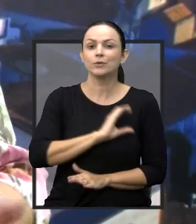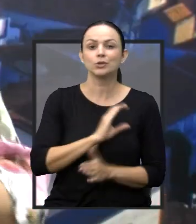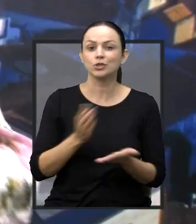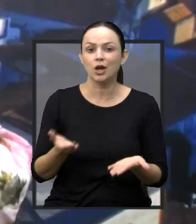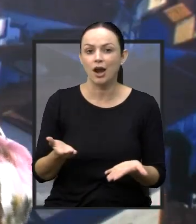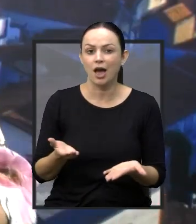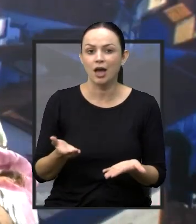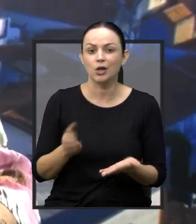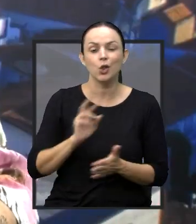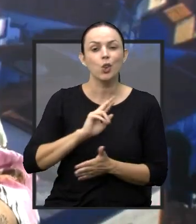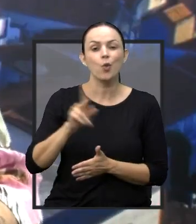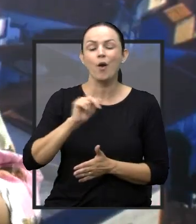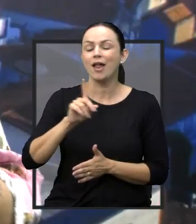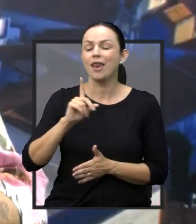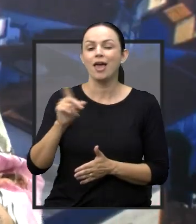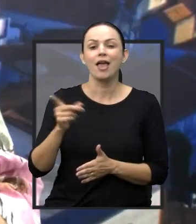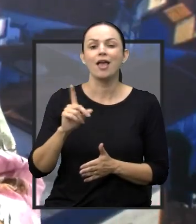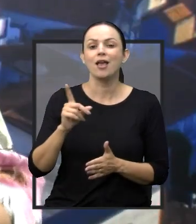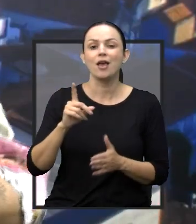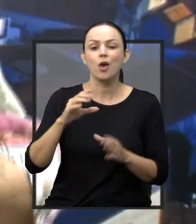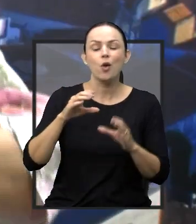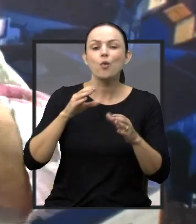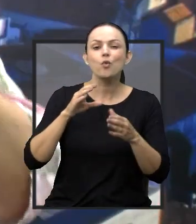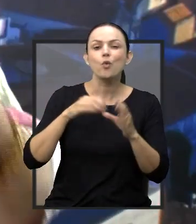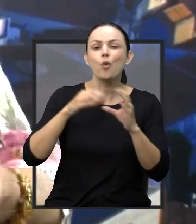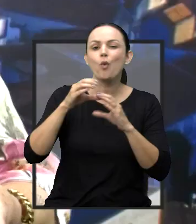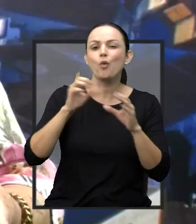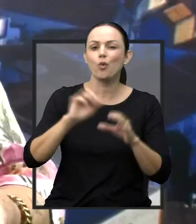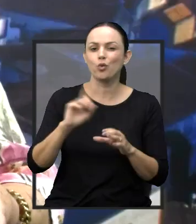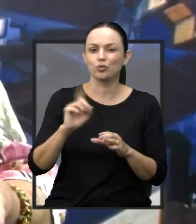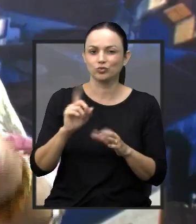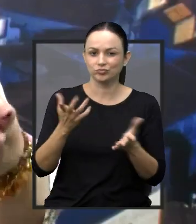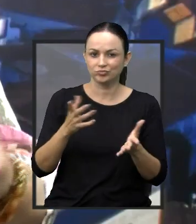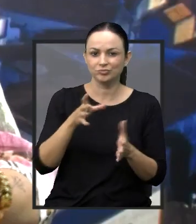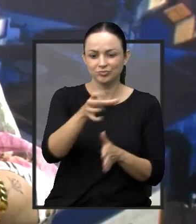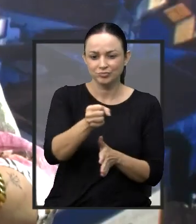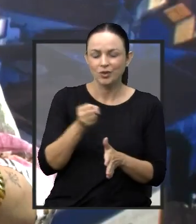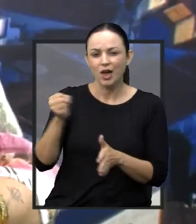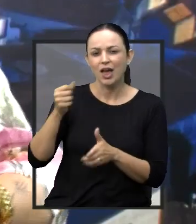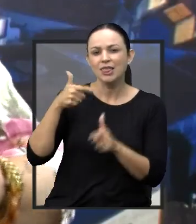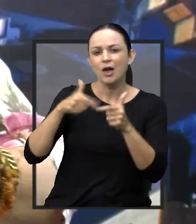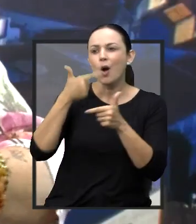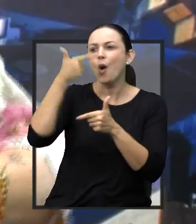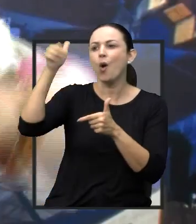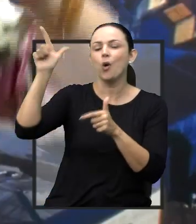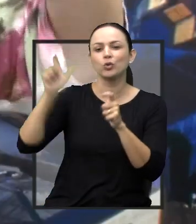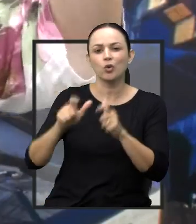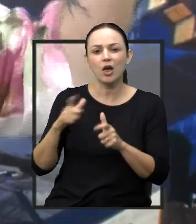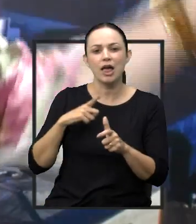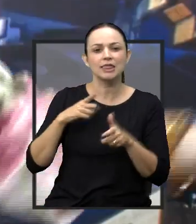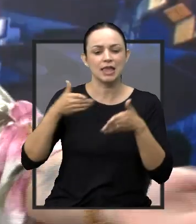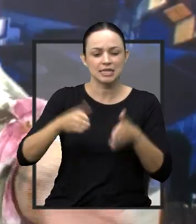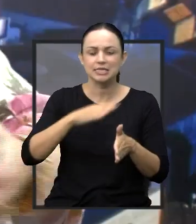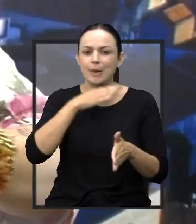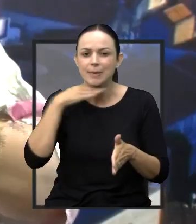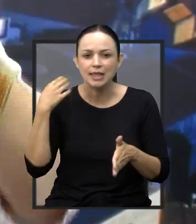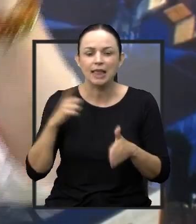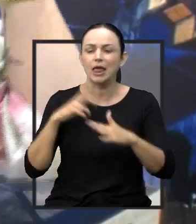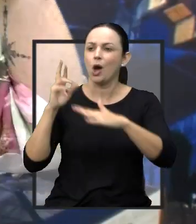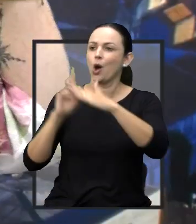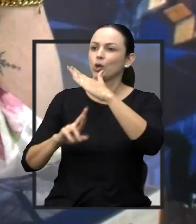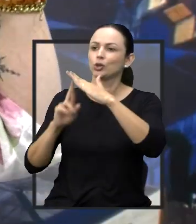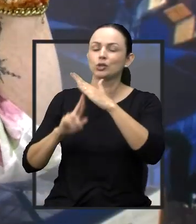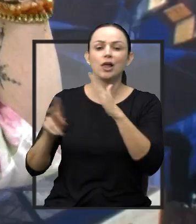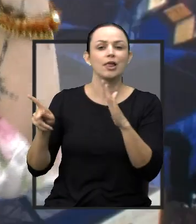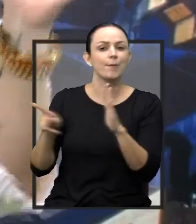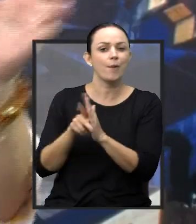comissionados, não são nem funcionários públicos de carreira. Então, coloca para trabalhar em outro lugar. Tem o cemitério, tem a rodoviária, tem